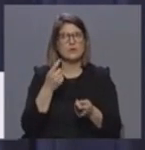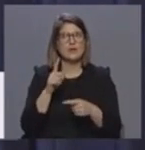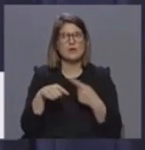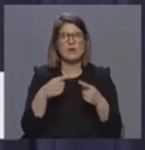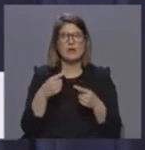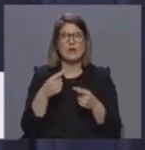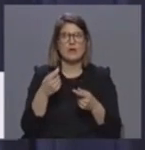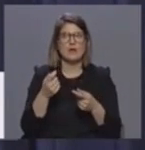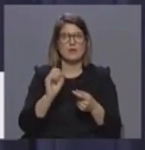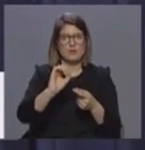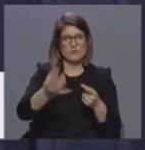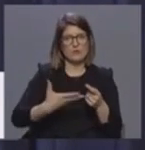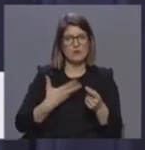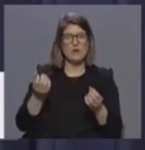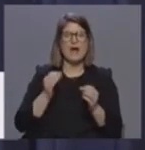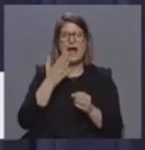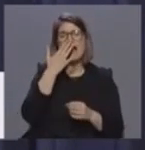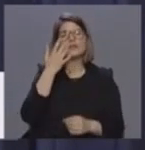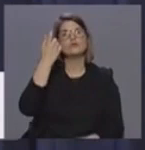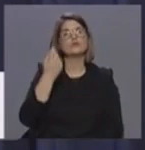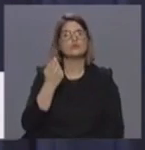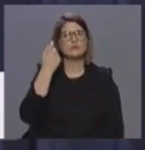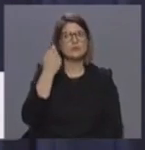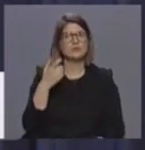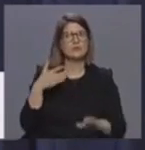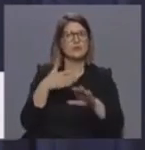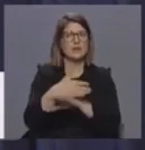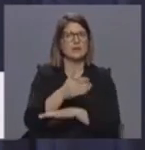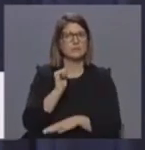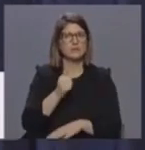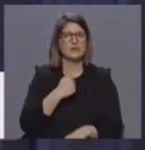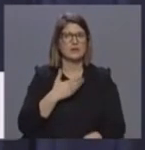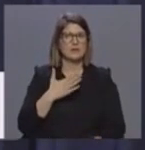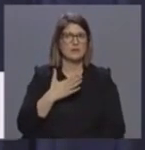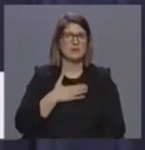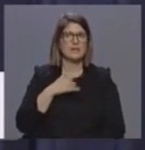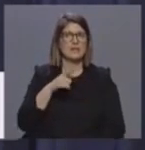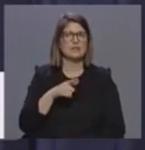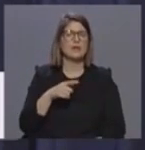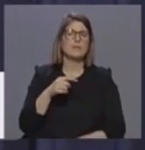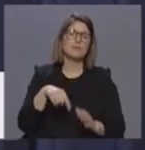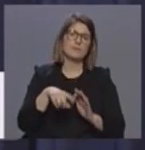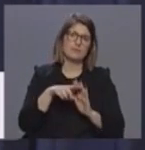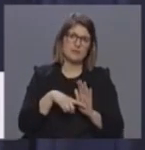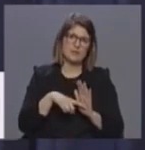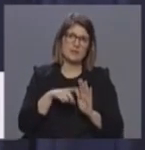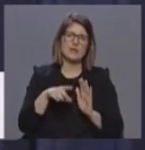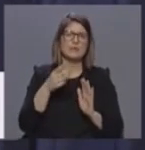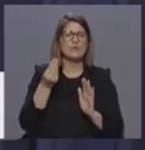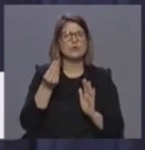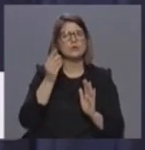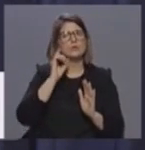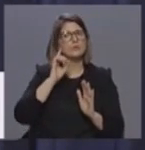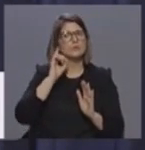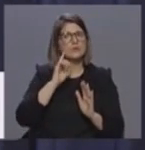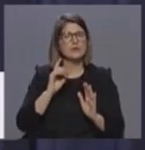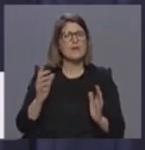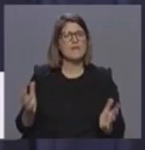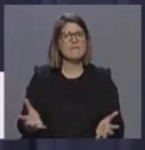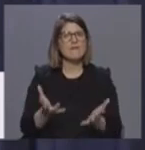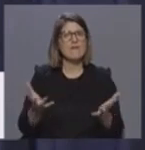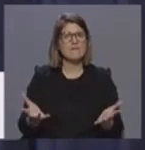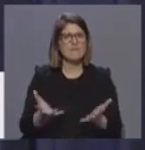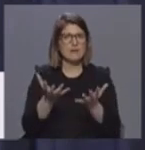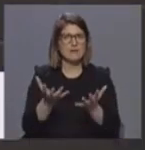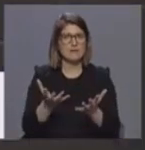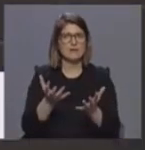perdido, ou seja, num subsídio direto às empresas, é uma medida estrutural de enorme importância para incentivar